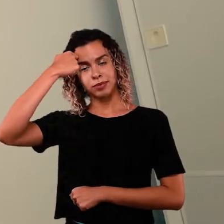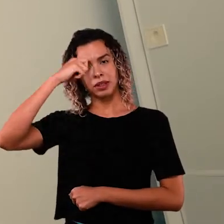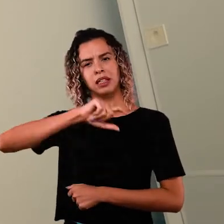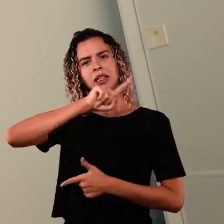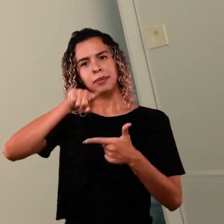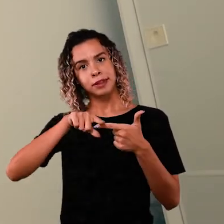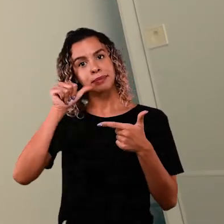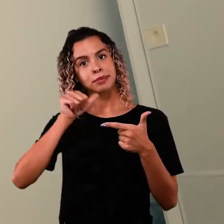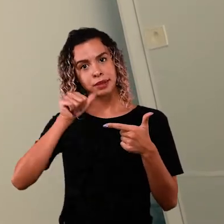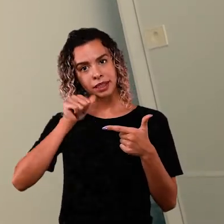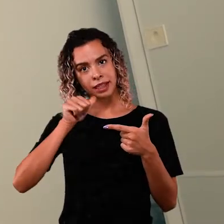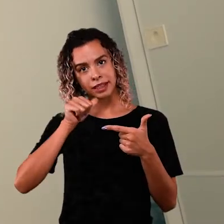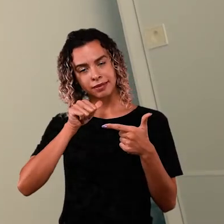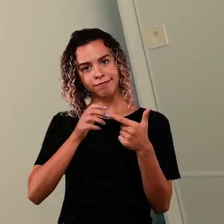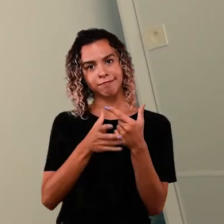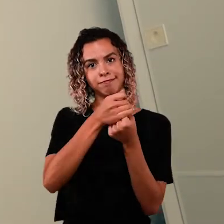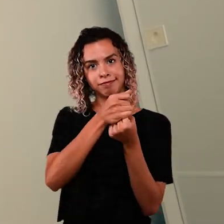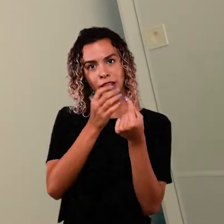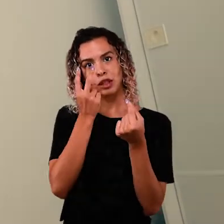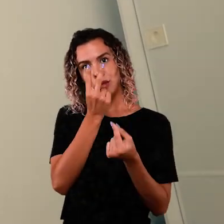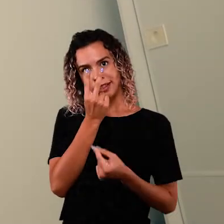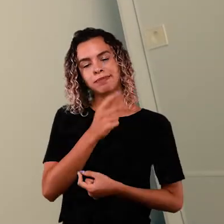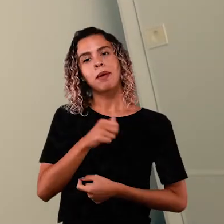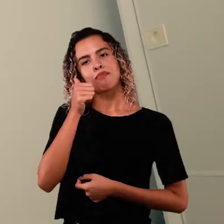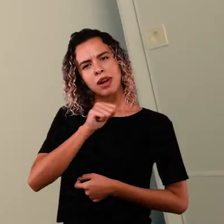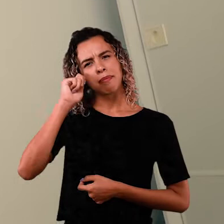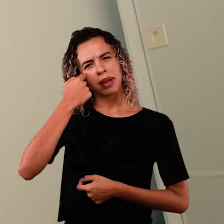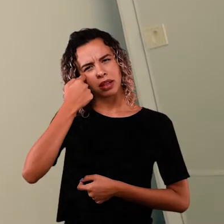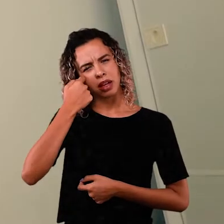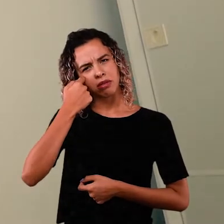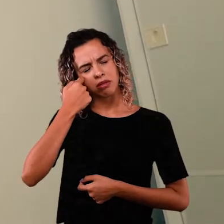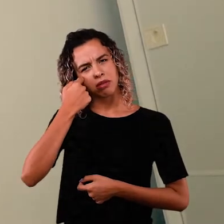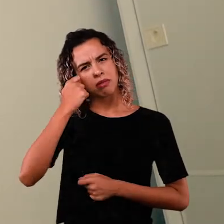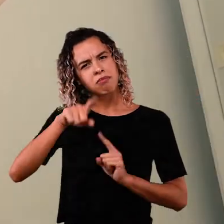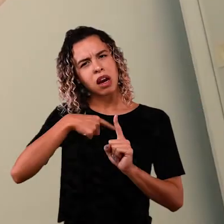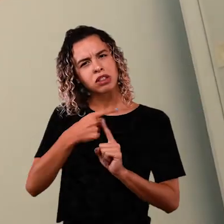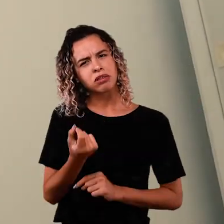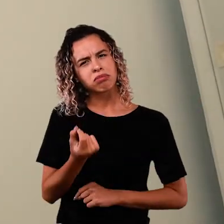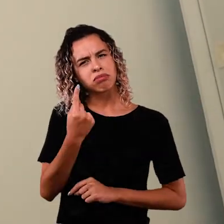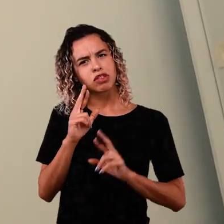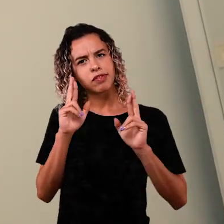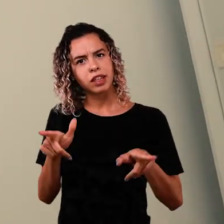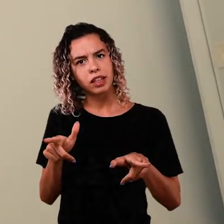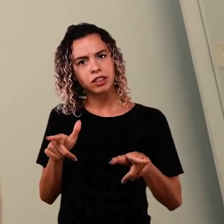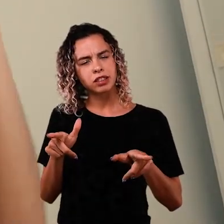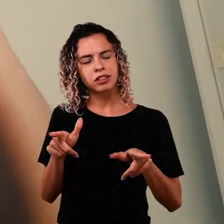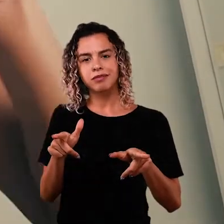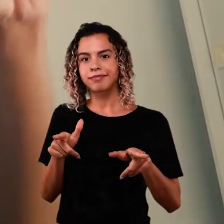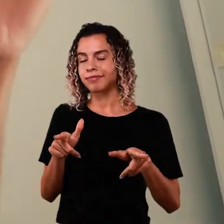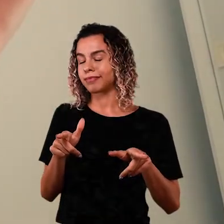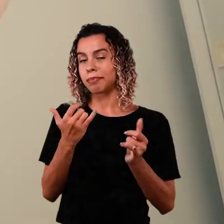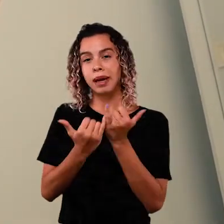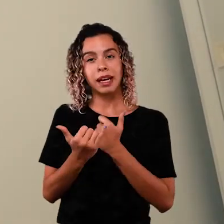aí depois eles me enxergam como uma mulher. Eles juntam essas duas coisas e percebem que eu sou diferente. Então fazem aquele combo